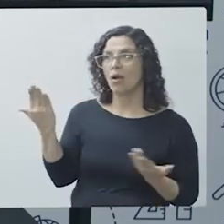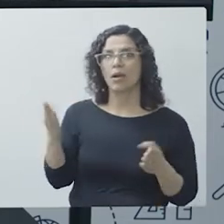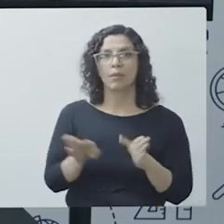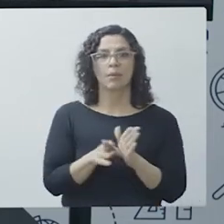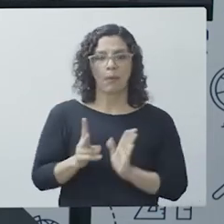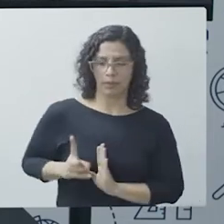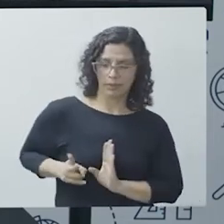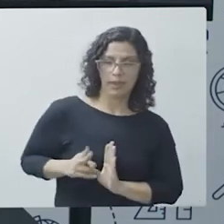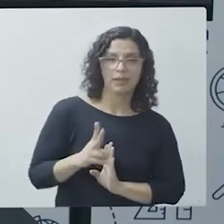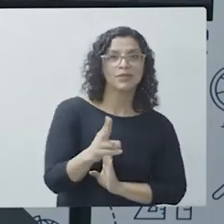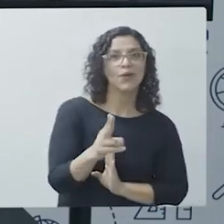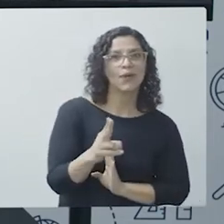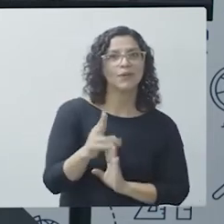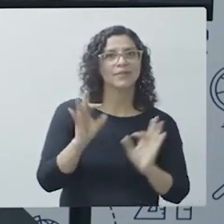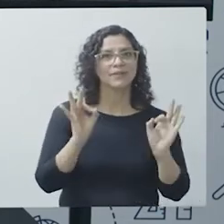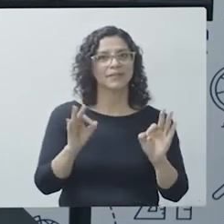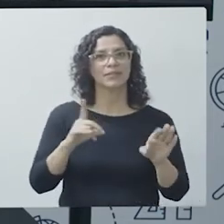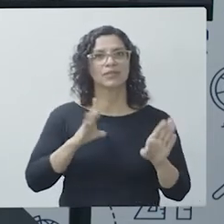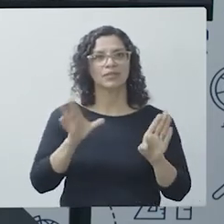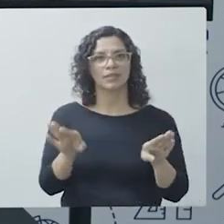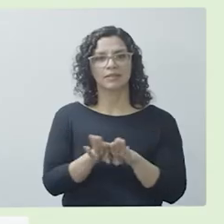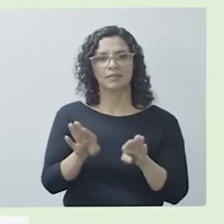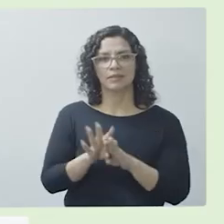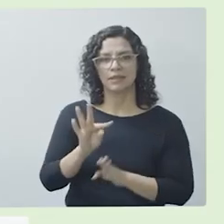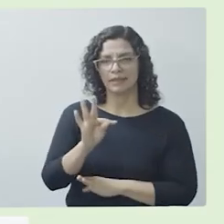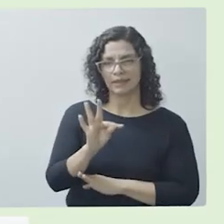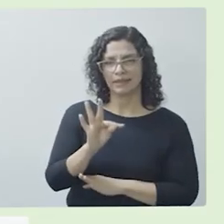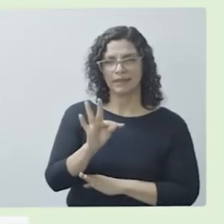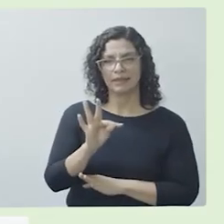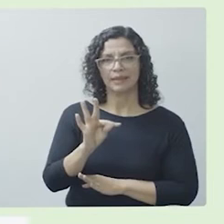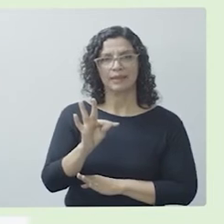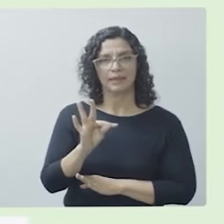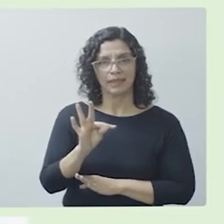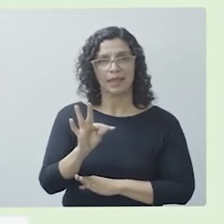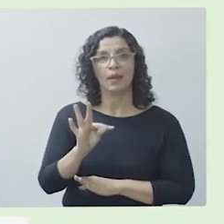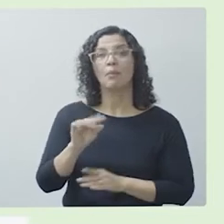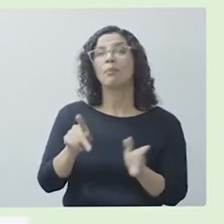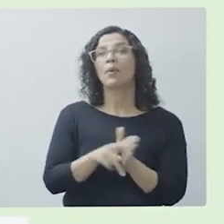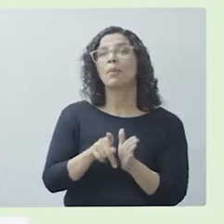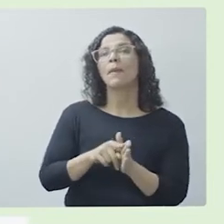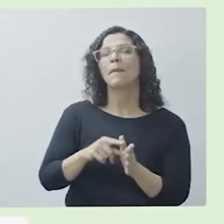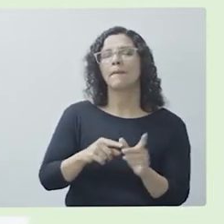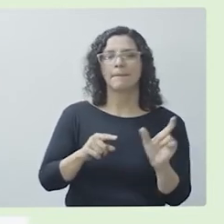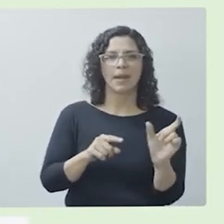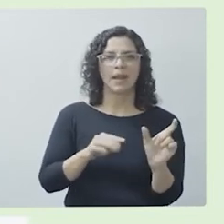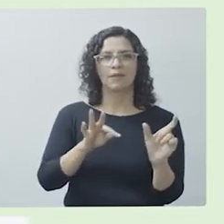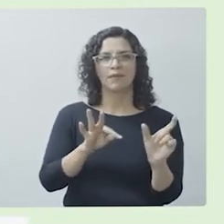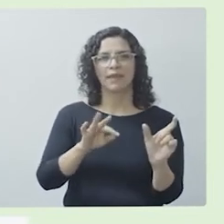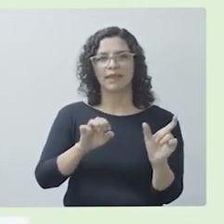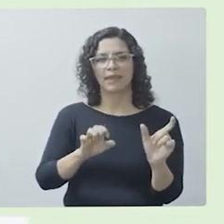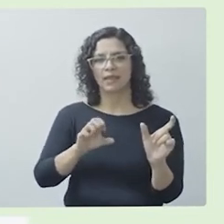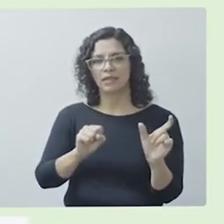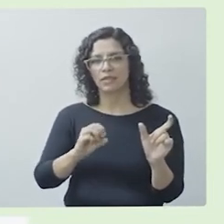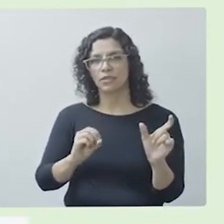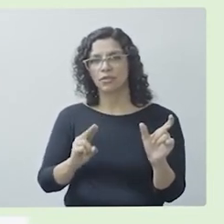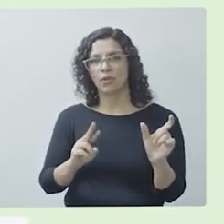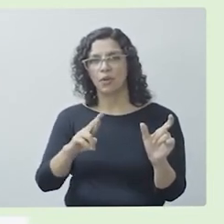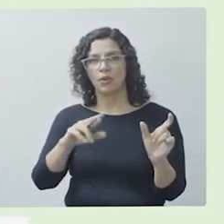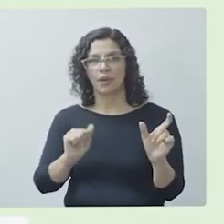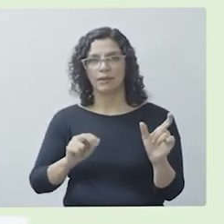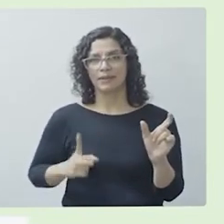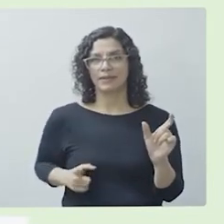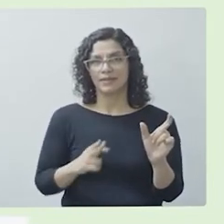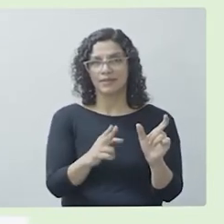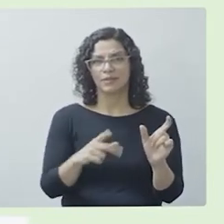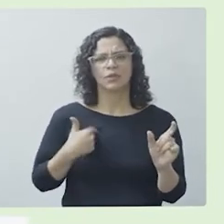da tesoura. Olha só, T da palavra tesoura. O que será que a gente vai